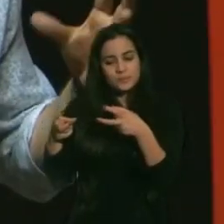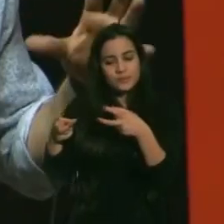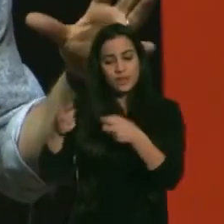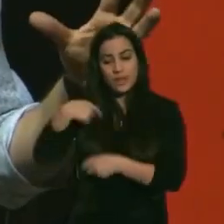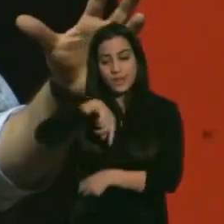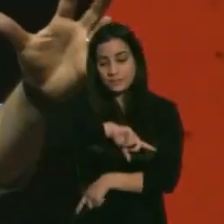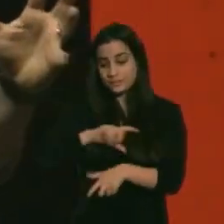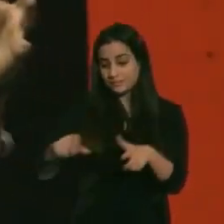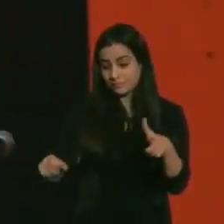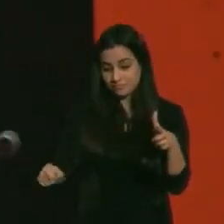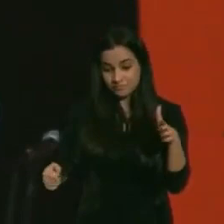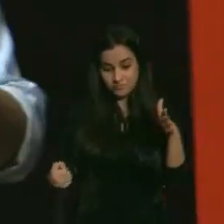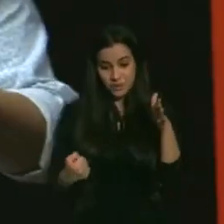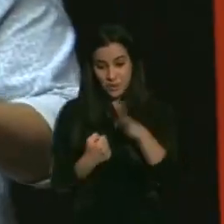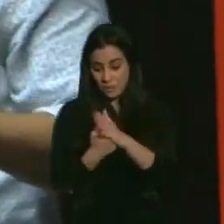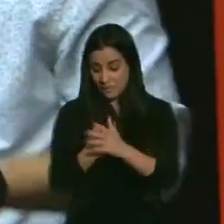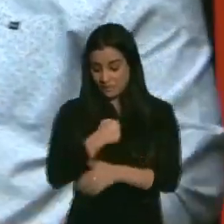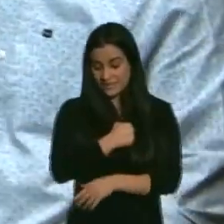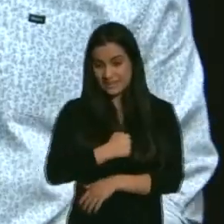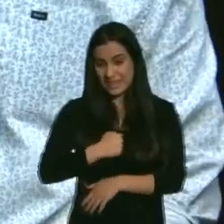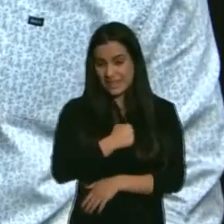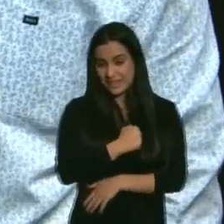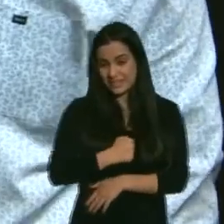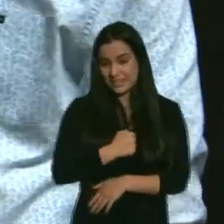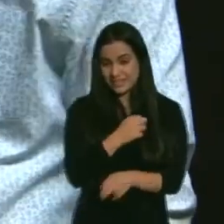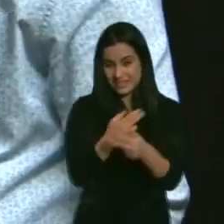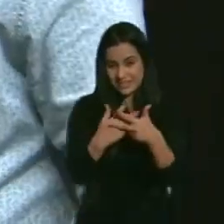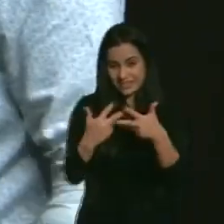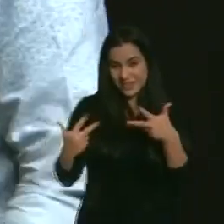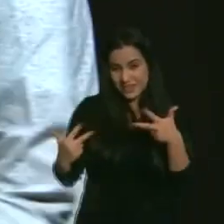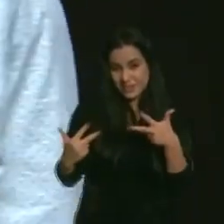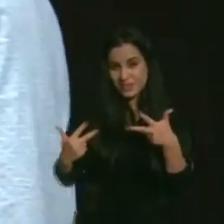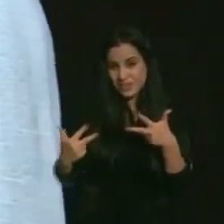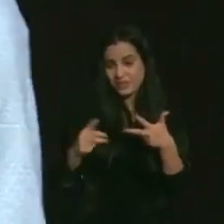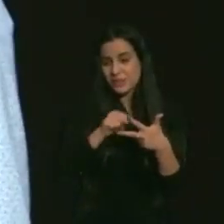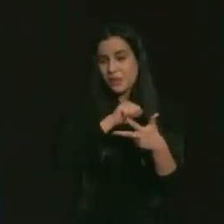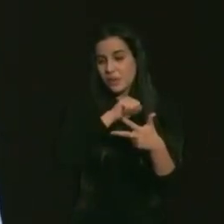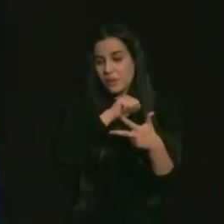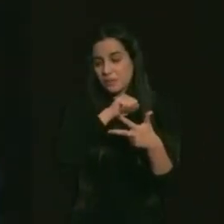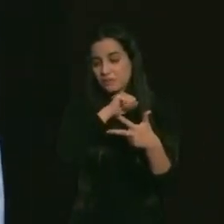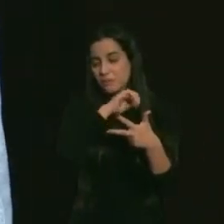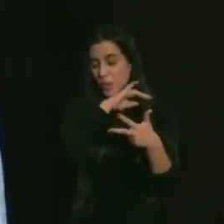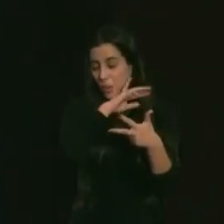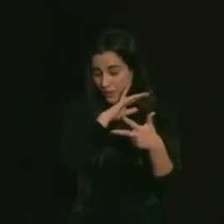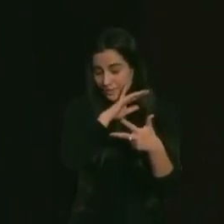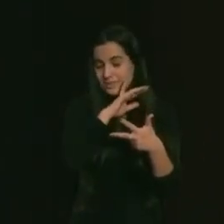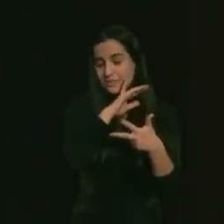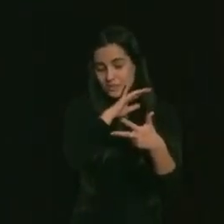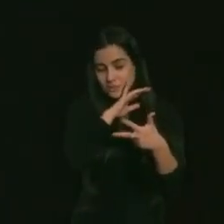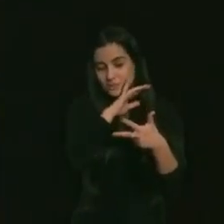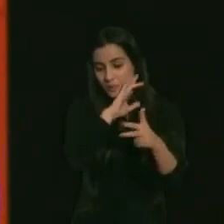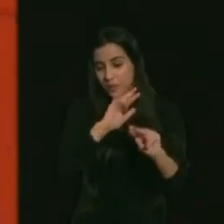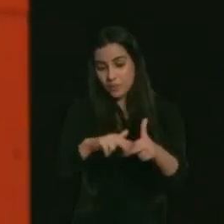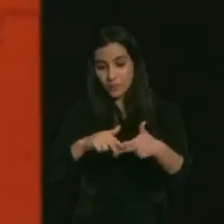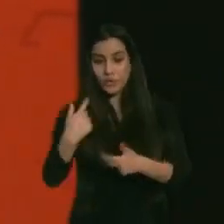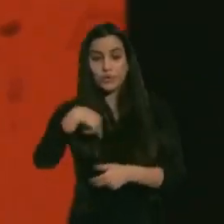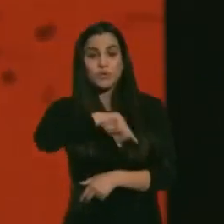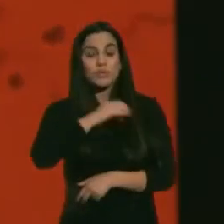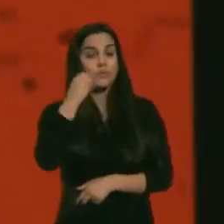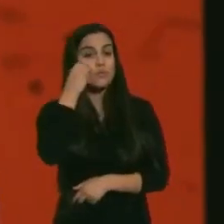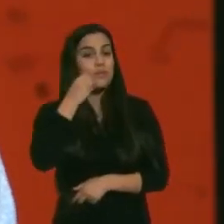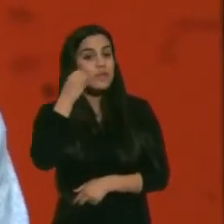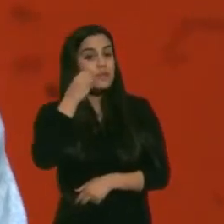estamos tomados de saudades das comidas do Egito. E por isso não provamos da